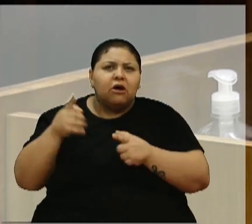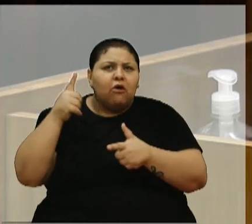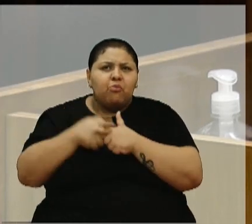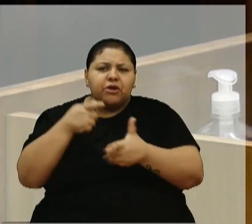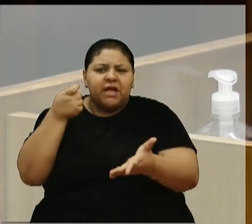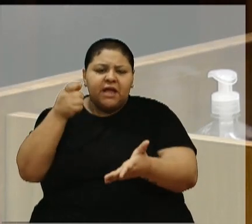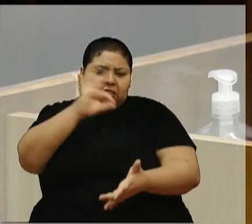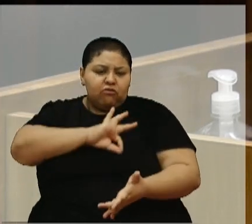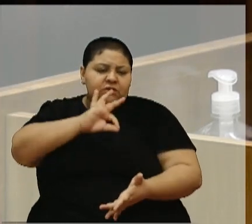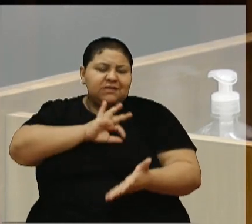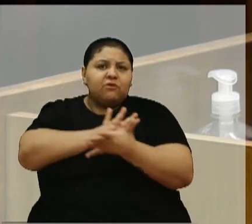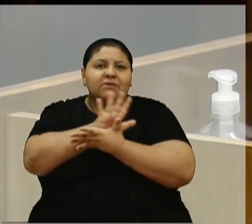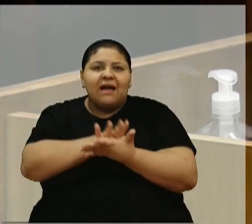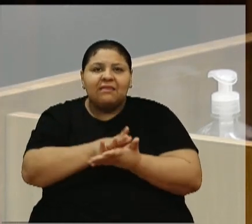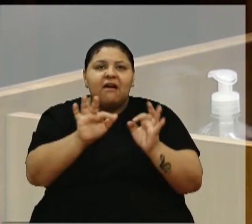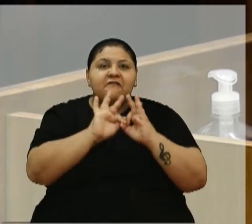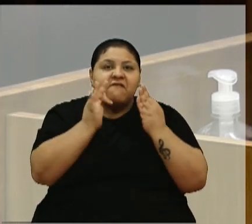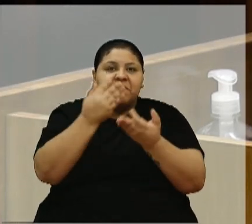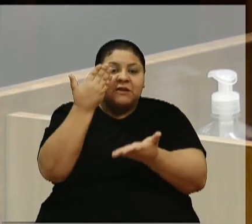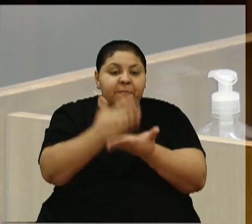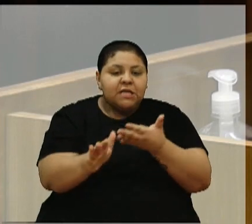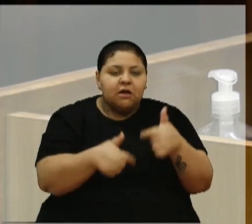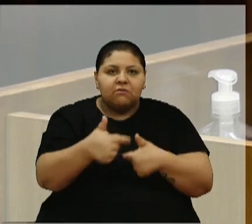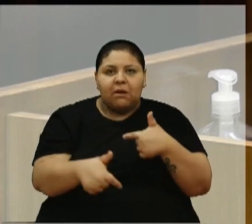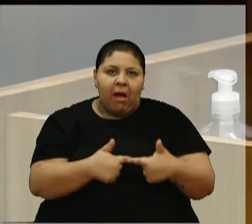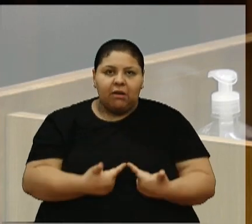Famílias perderam seus empregos.